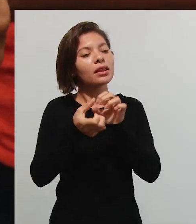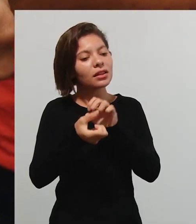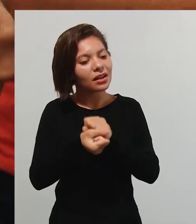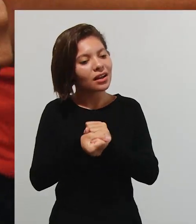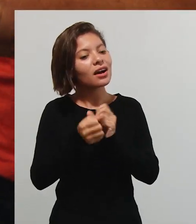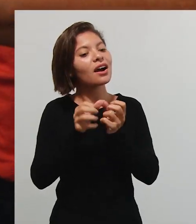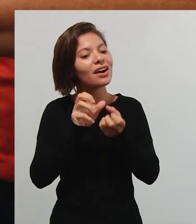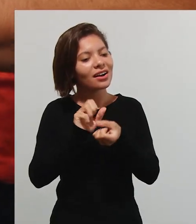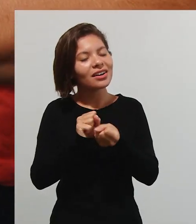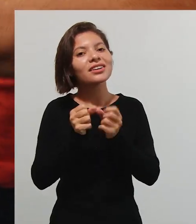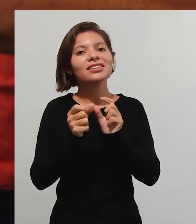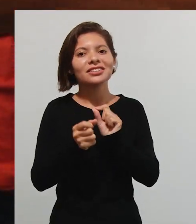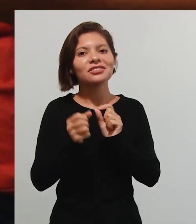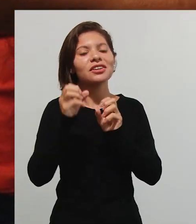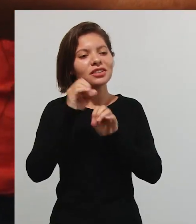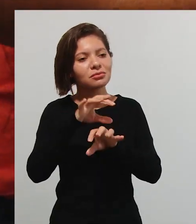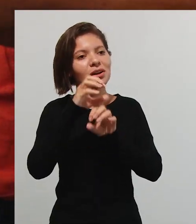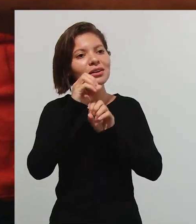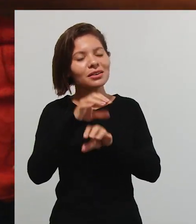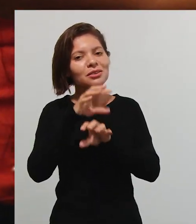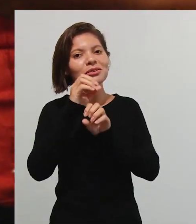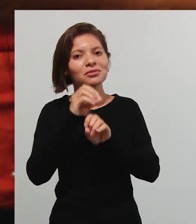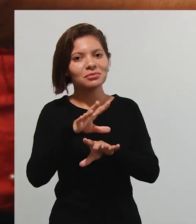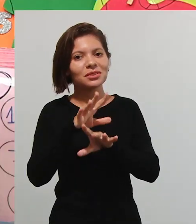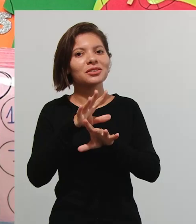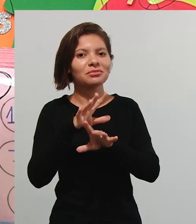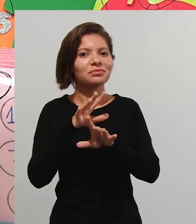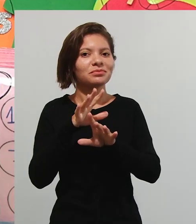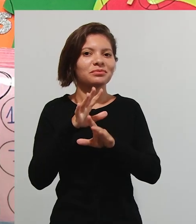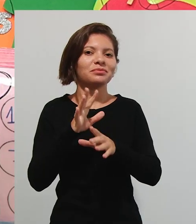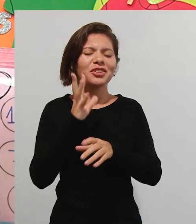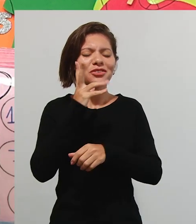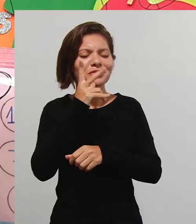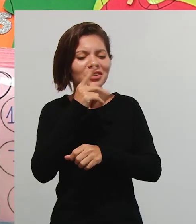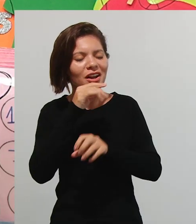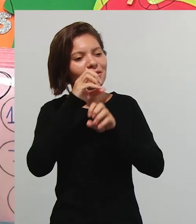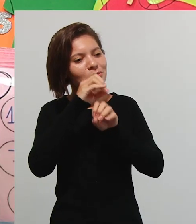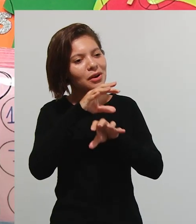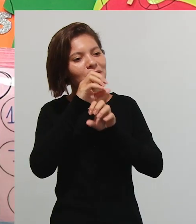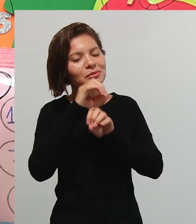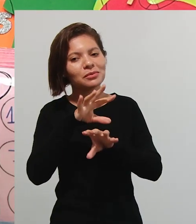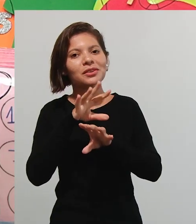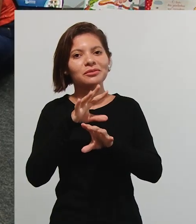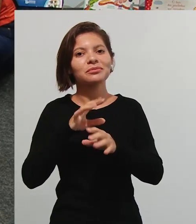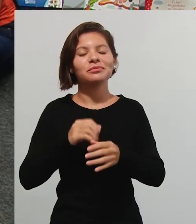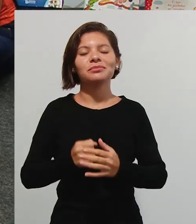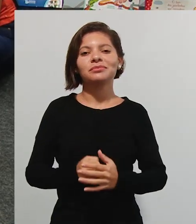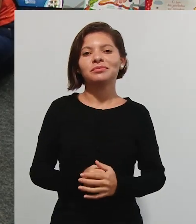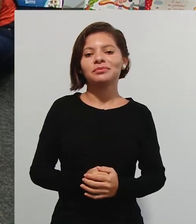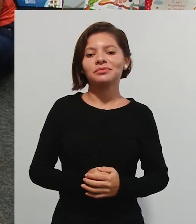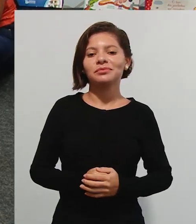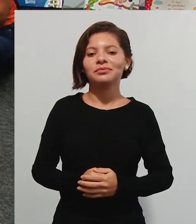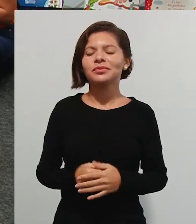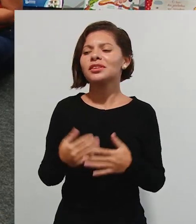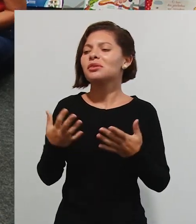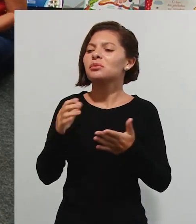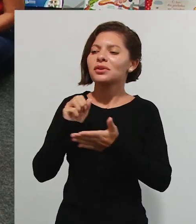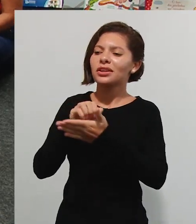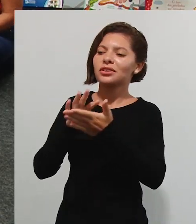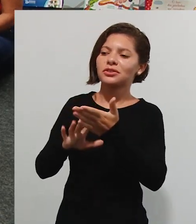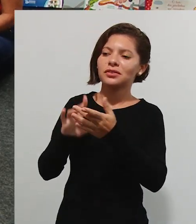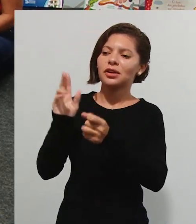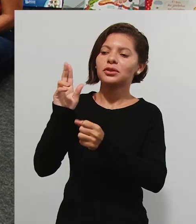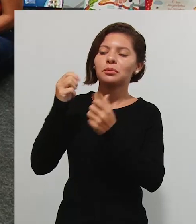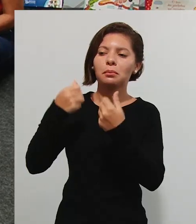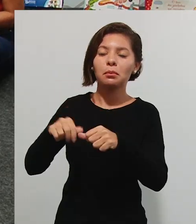apertando devagarzinho, né? E aí você vai trabalhando o tônus muscular da criança, que é uma preparação para a escrita. E que atividades,